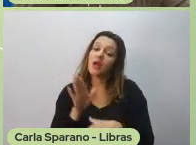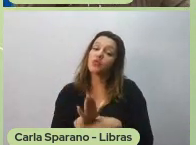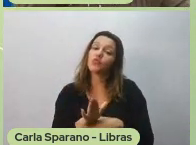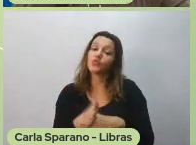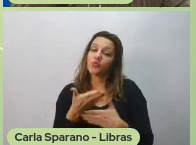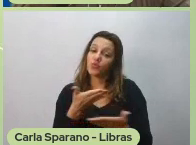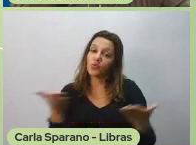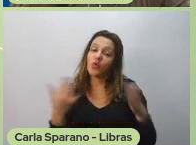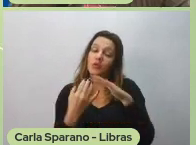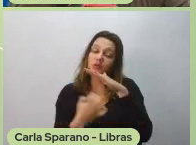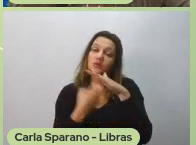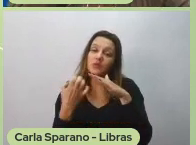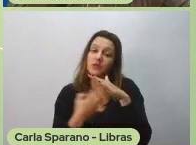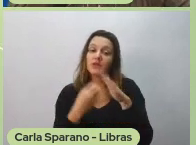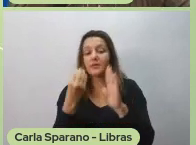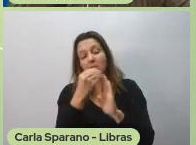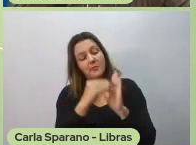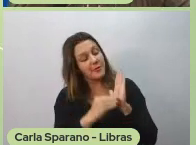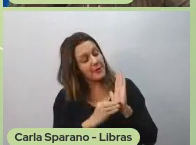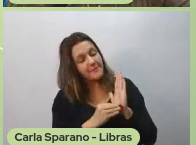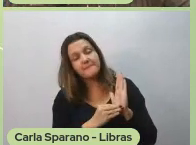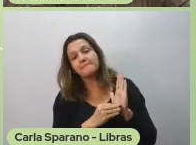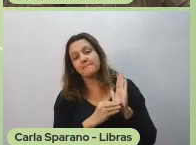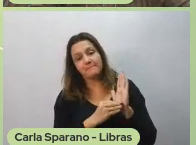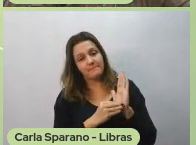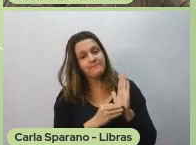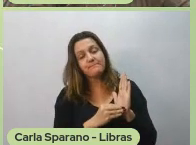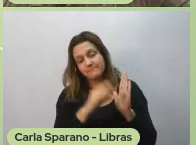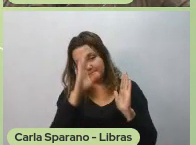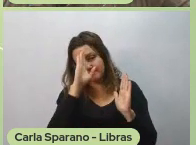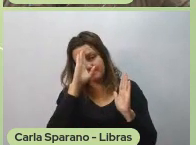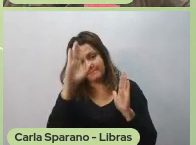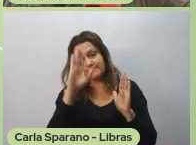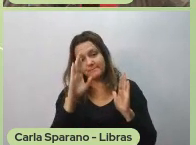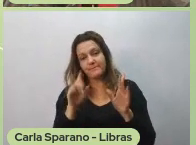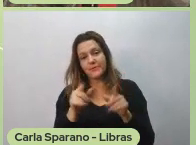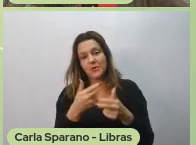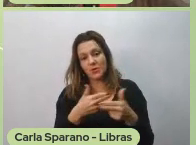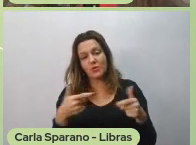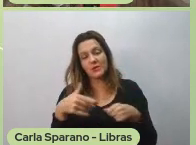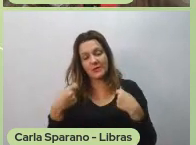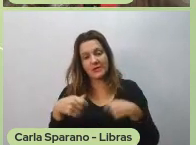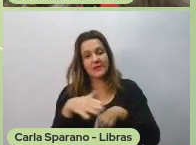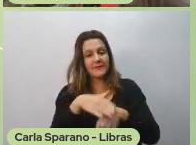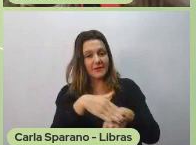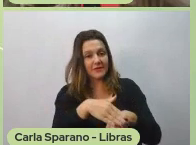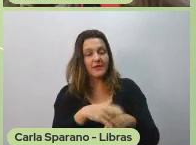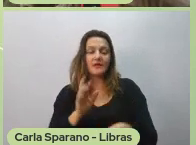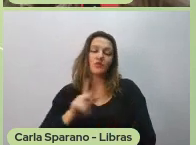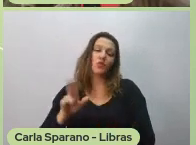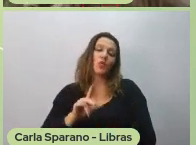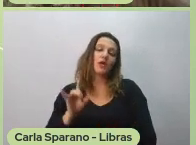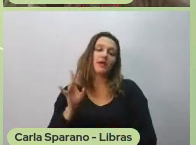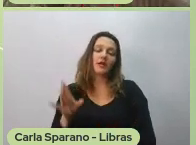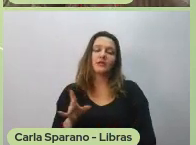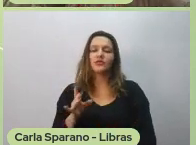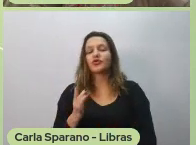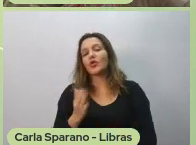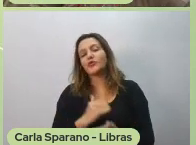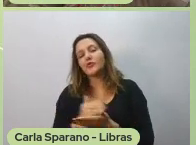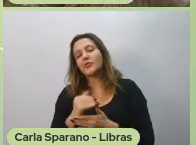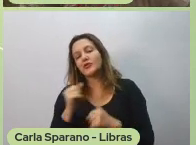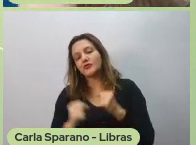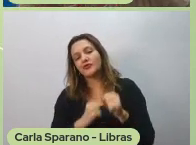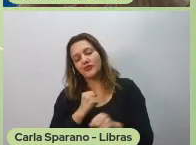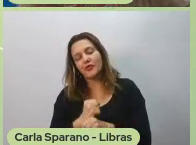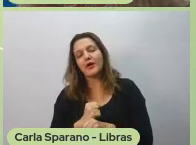colocar isso, né, no item de prioridades e de coisas a fazer, que não seja só uma dieta de começo de ano, mas seja o